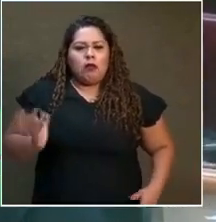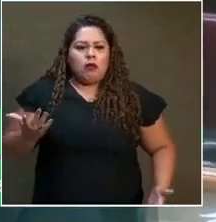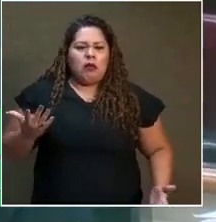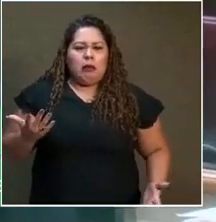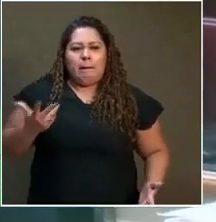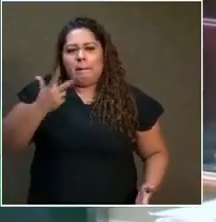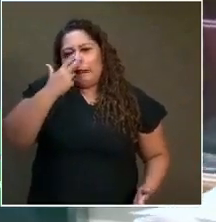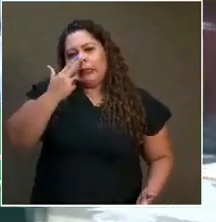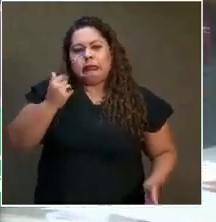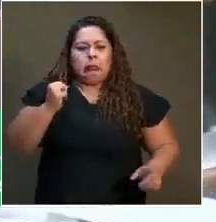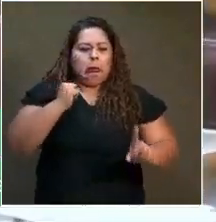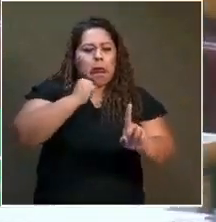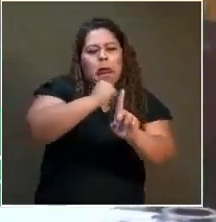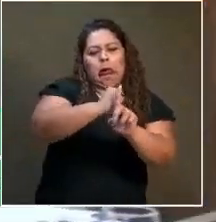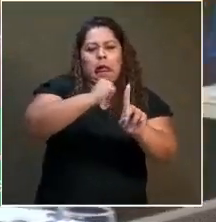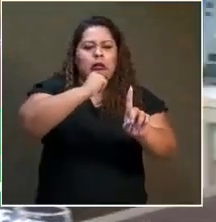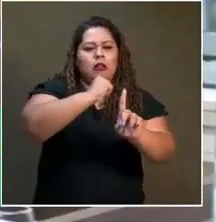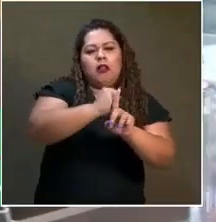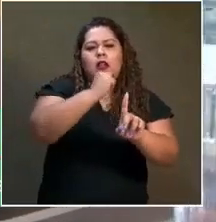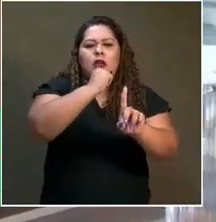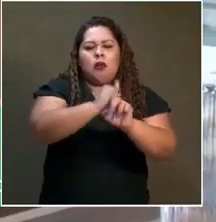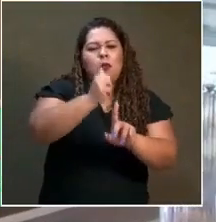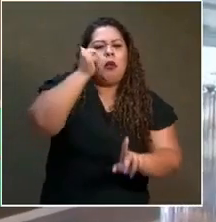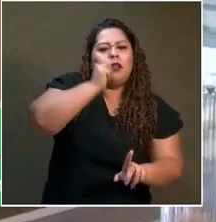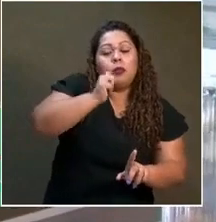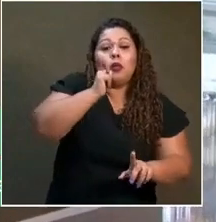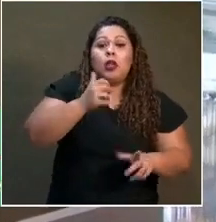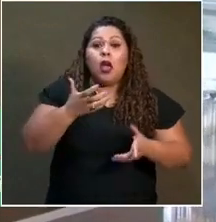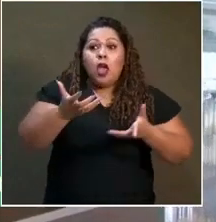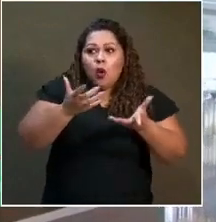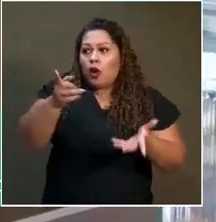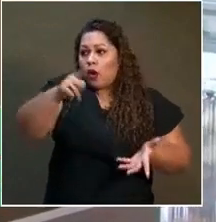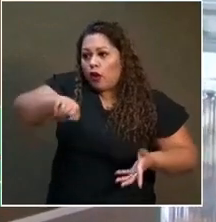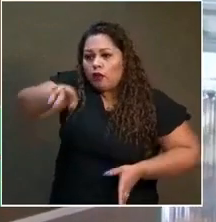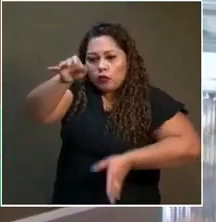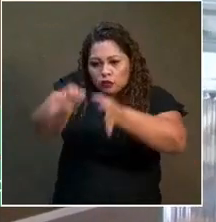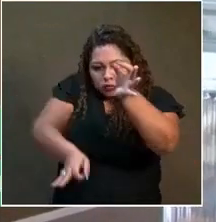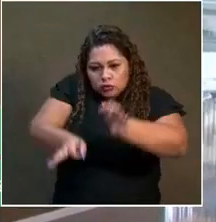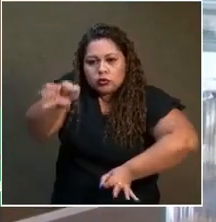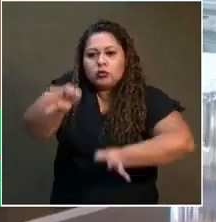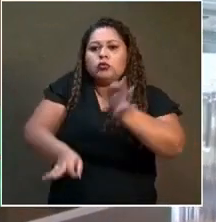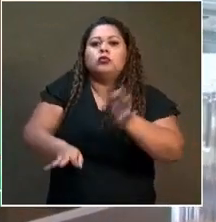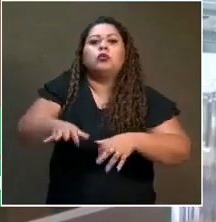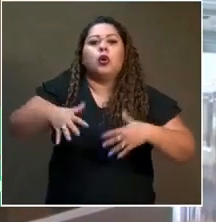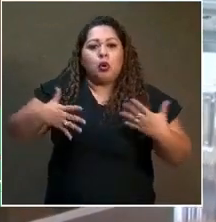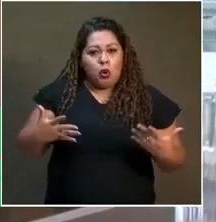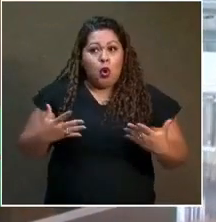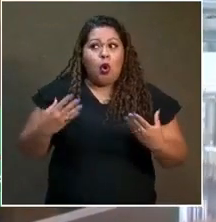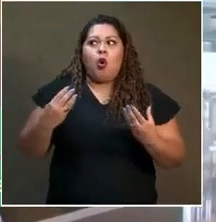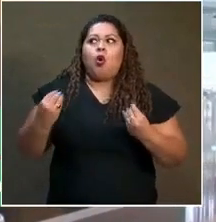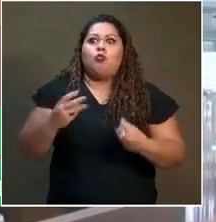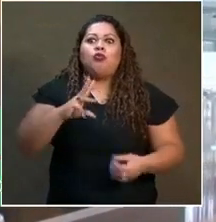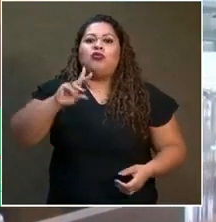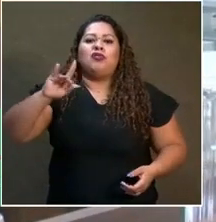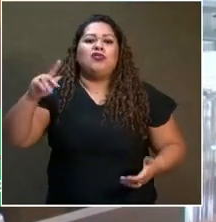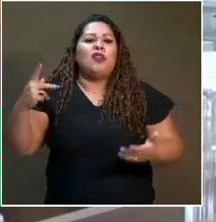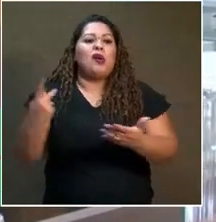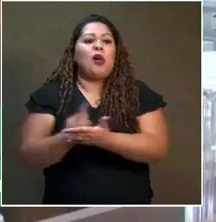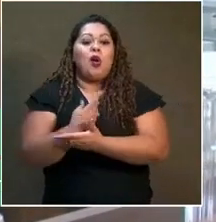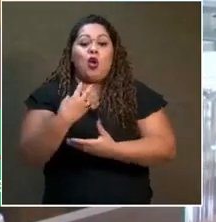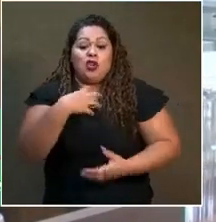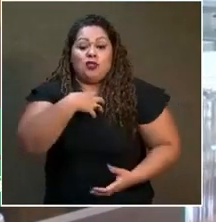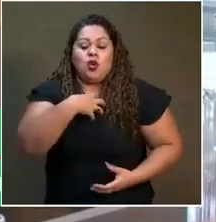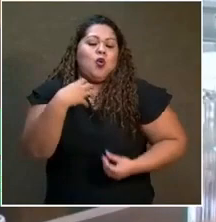mulher. Eu quero que vocês julguem ele como ele estava naquele dia. Encontrou